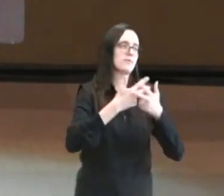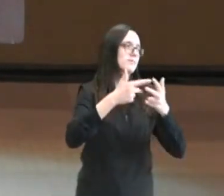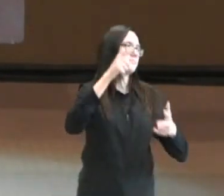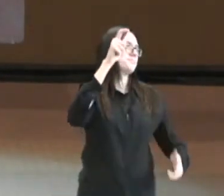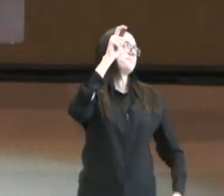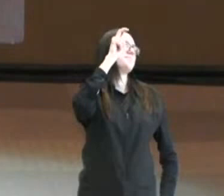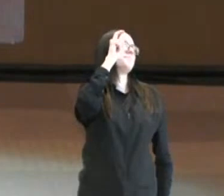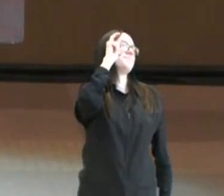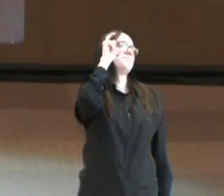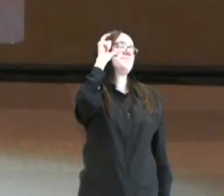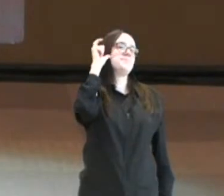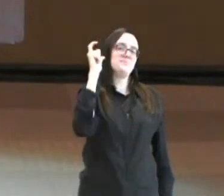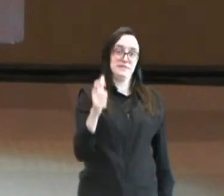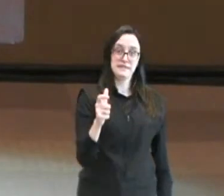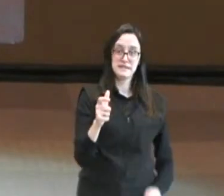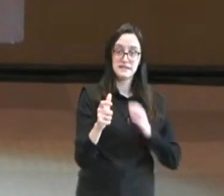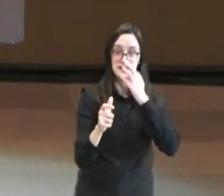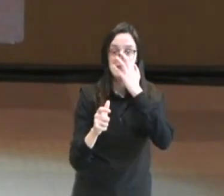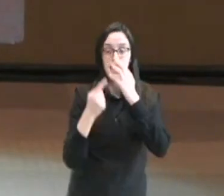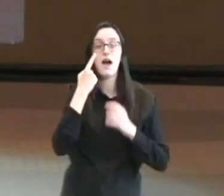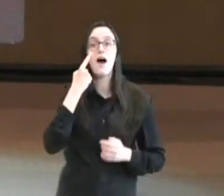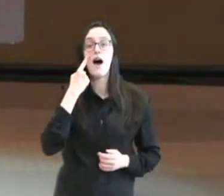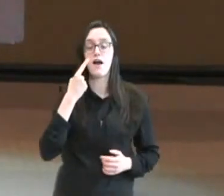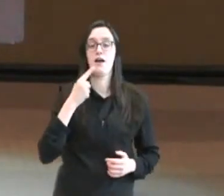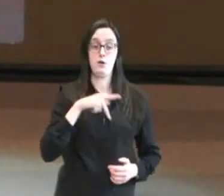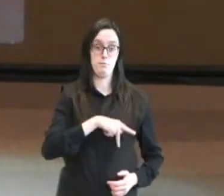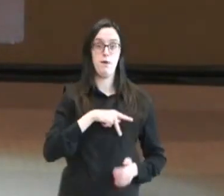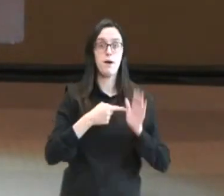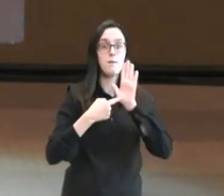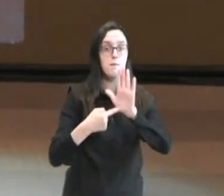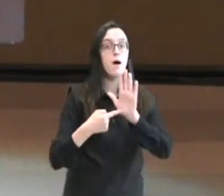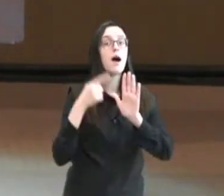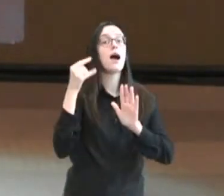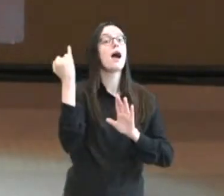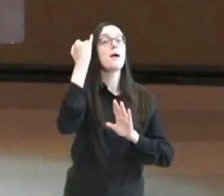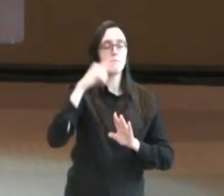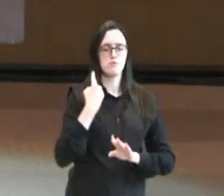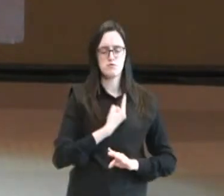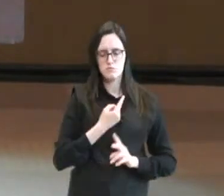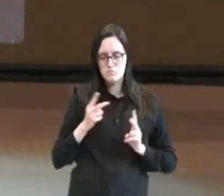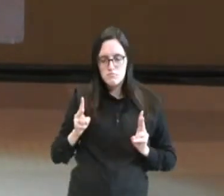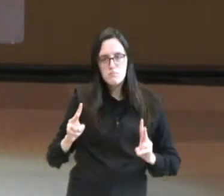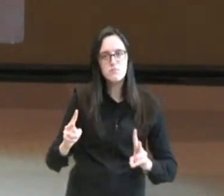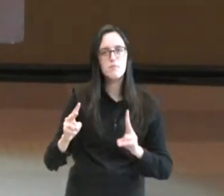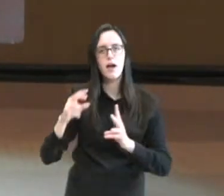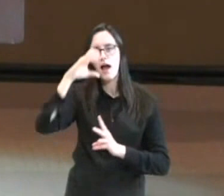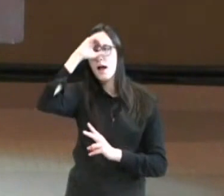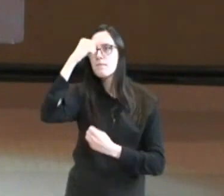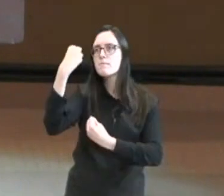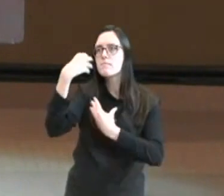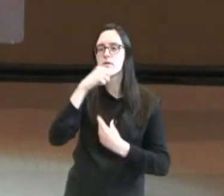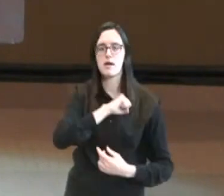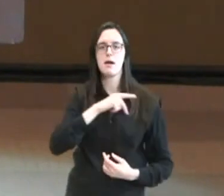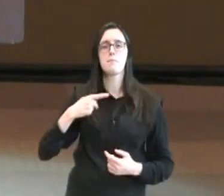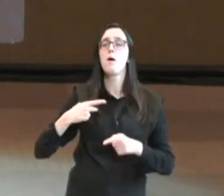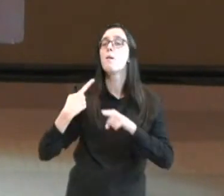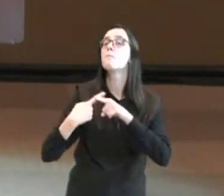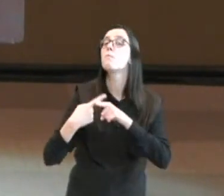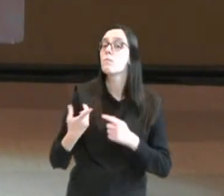interessante. Ele mostra a importância de permanecermos nos ensinos dos apóstolos. Por